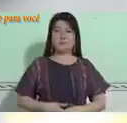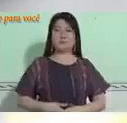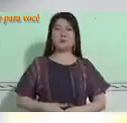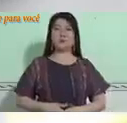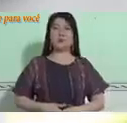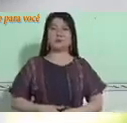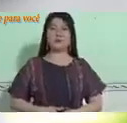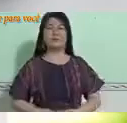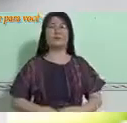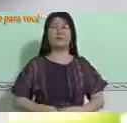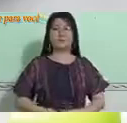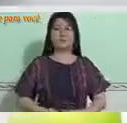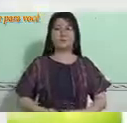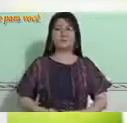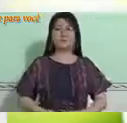2.BATERNOL e